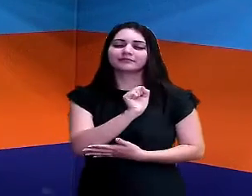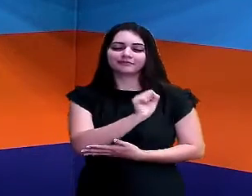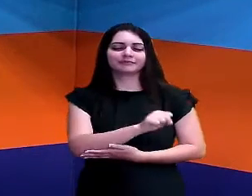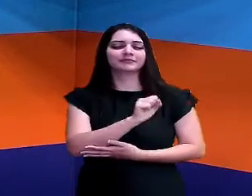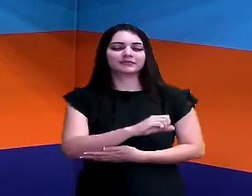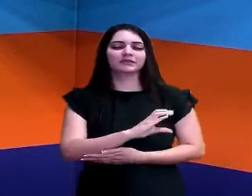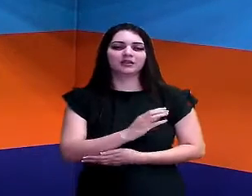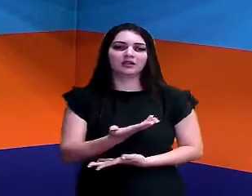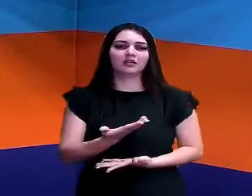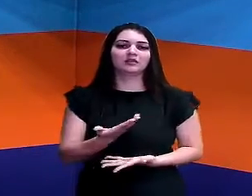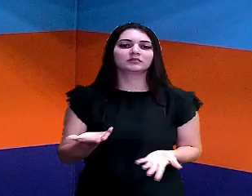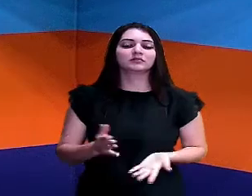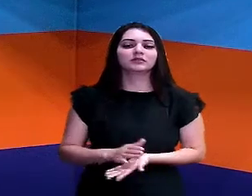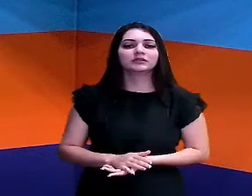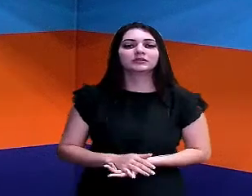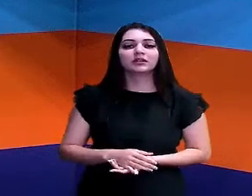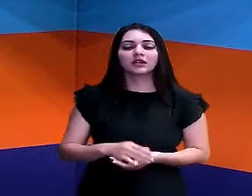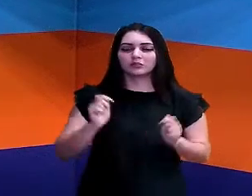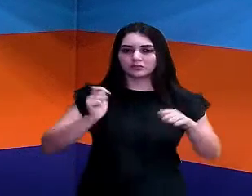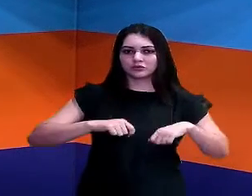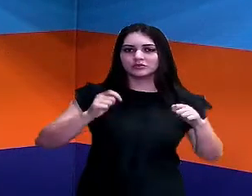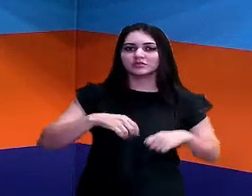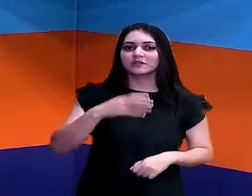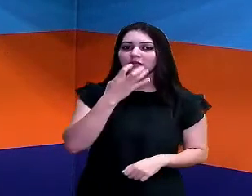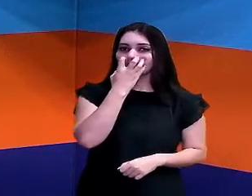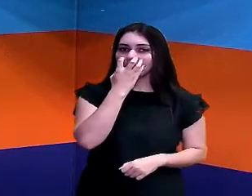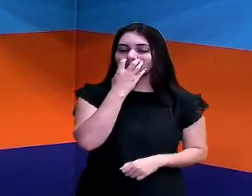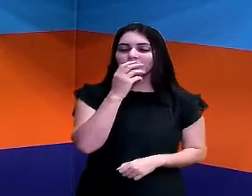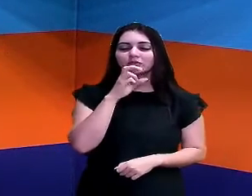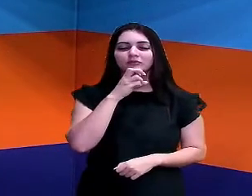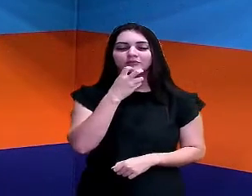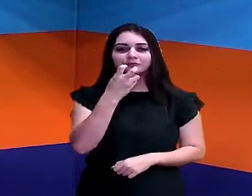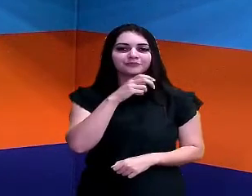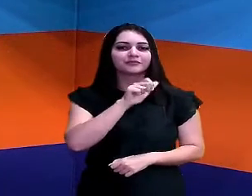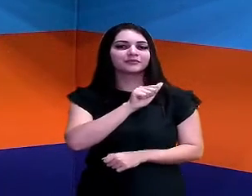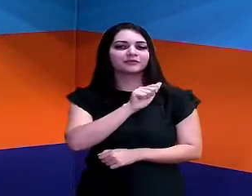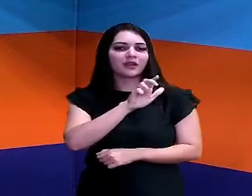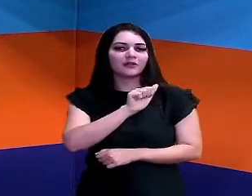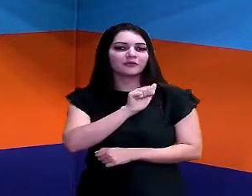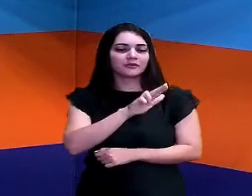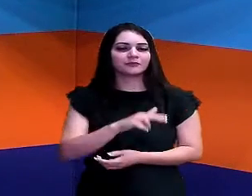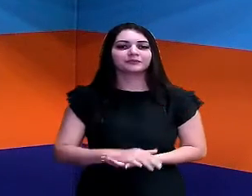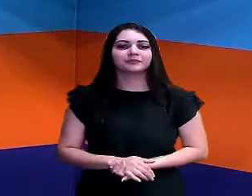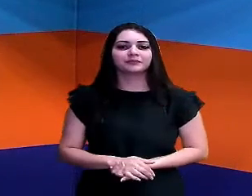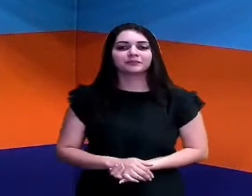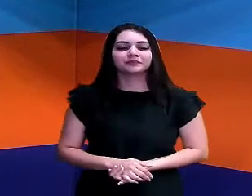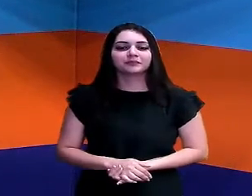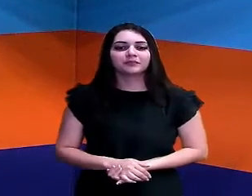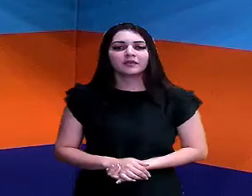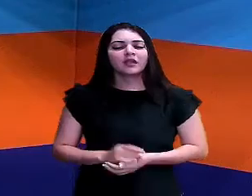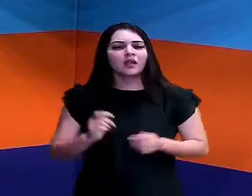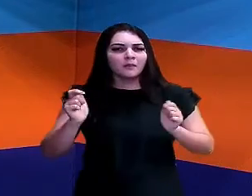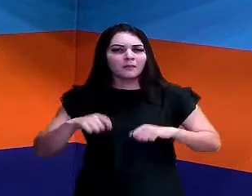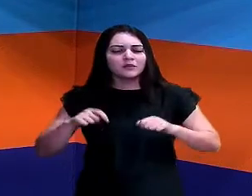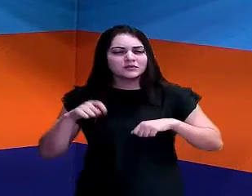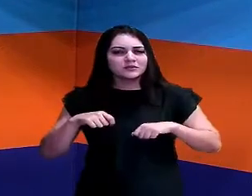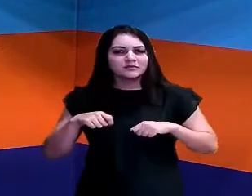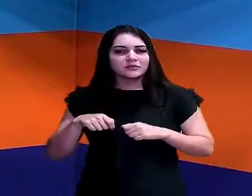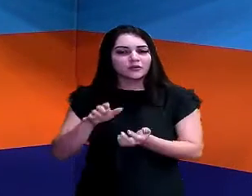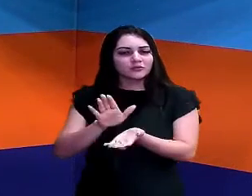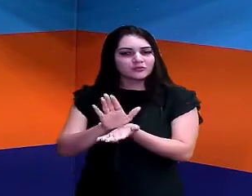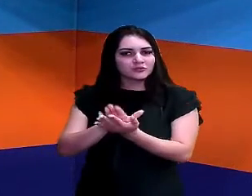né? É possível um cachorro latir. Agora preste atenção. Será que é possível um